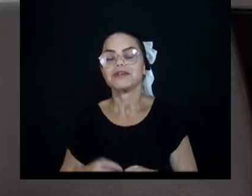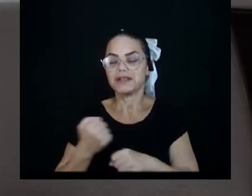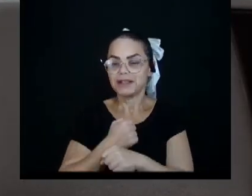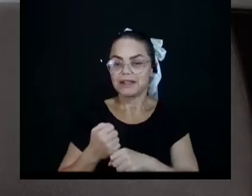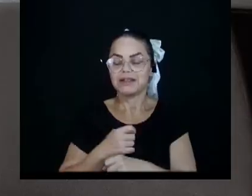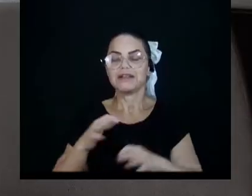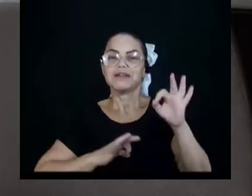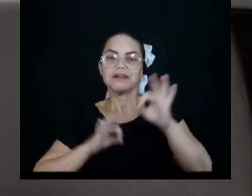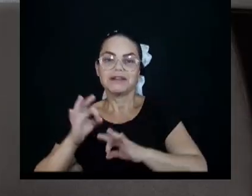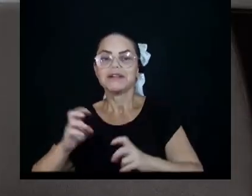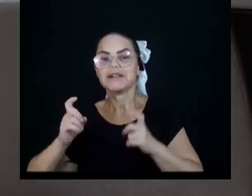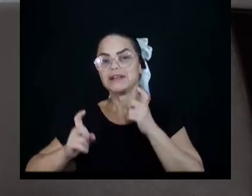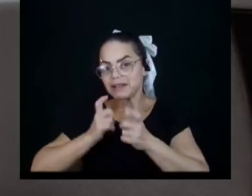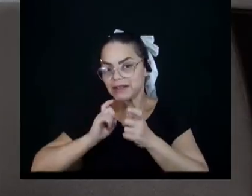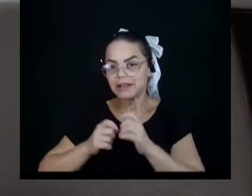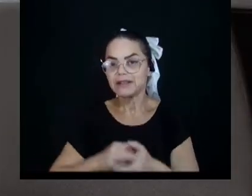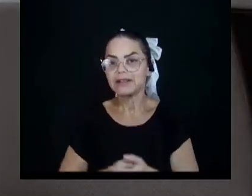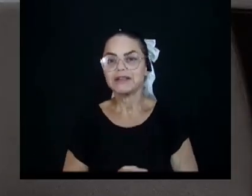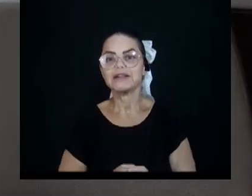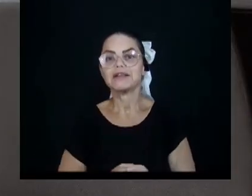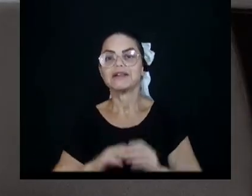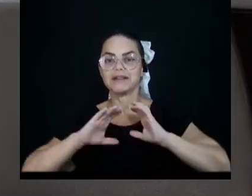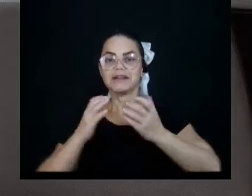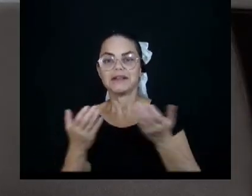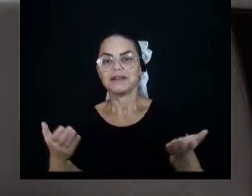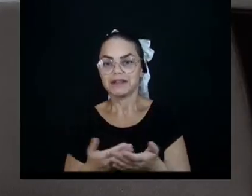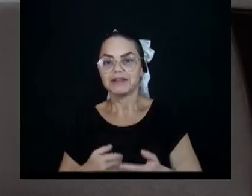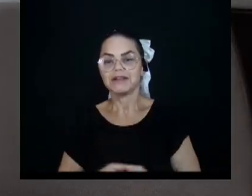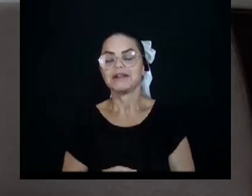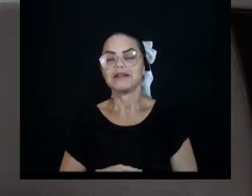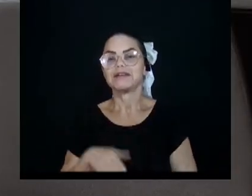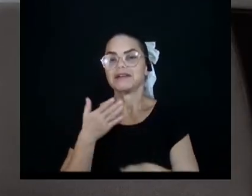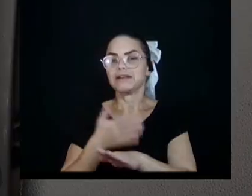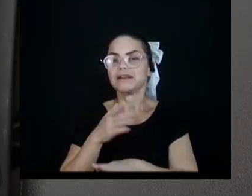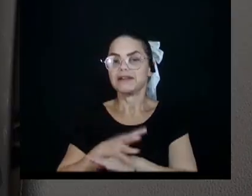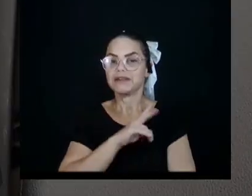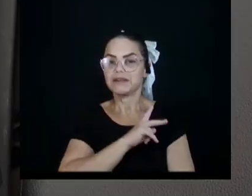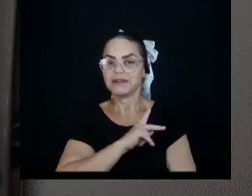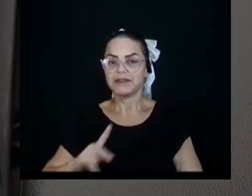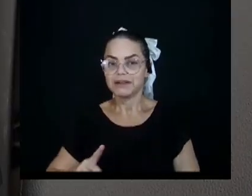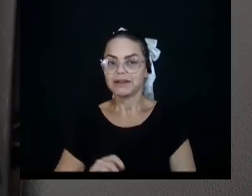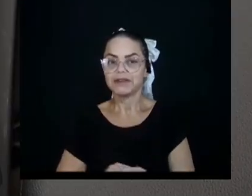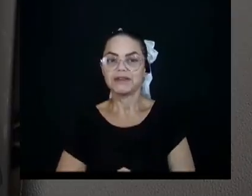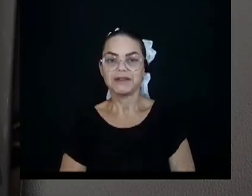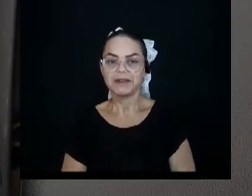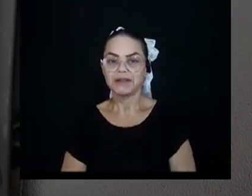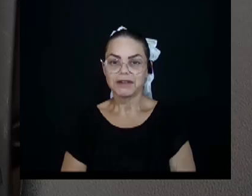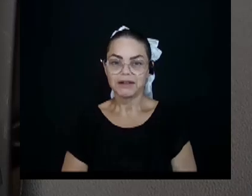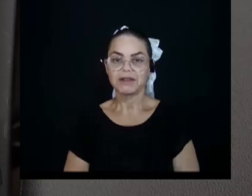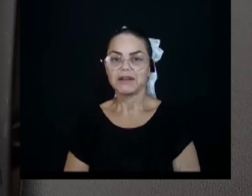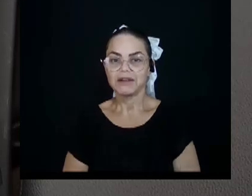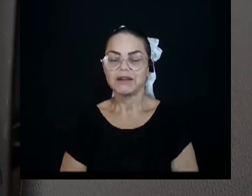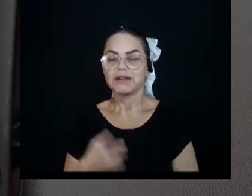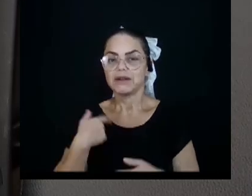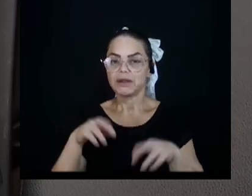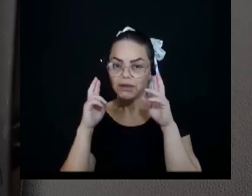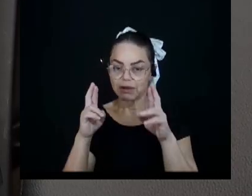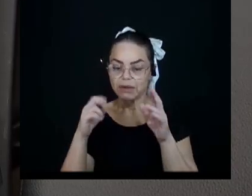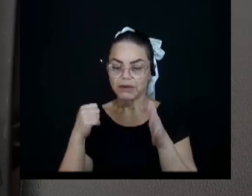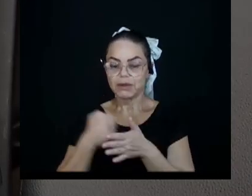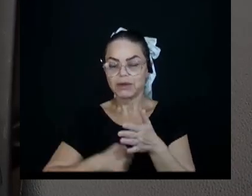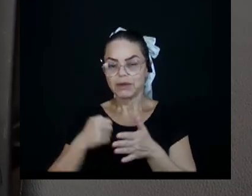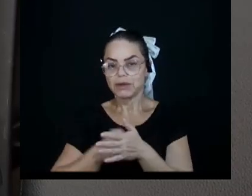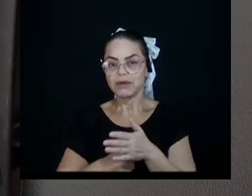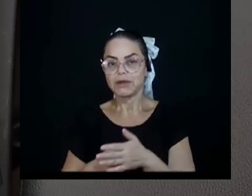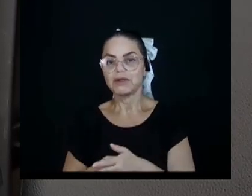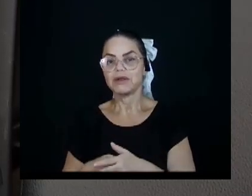da comissão agora, que o senhor faz parte como presidente? Olha, a nossa expectativa, a nossa luta aqui dentro da Câmara é para que a